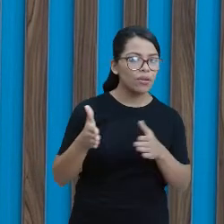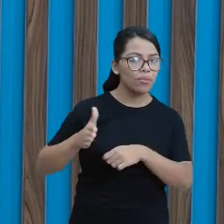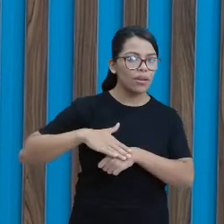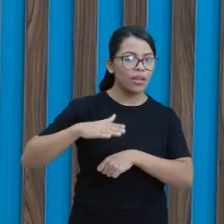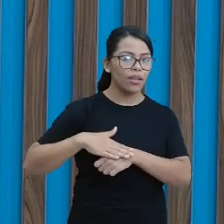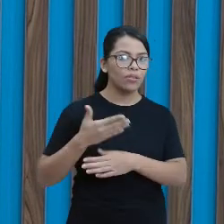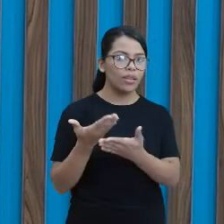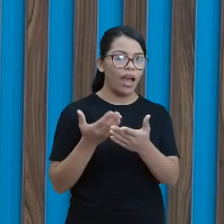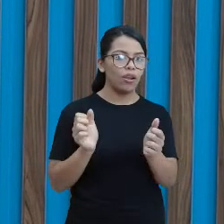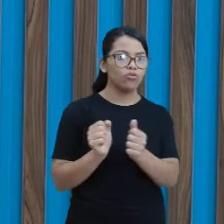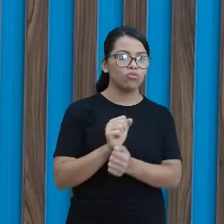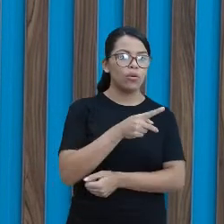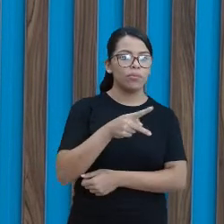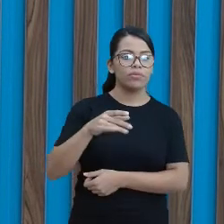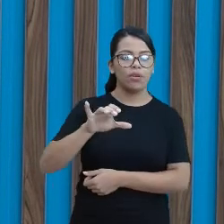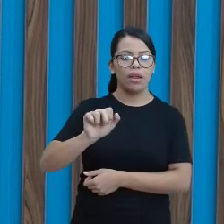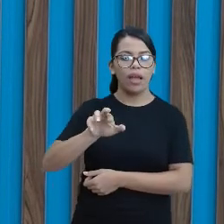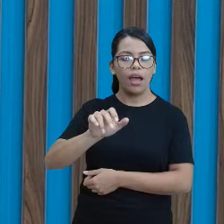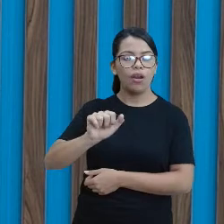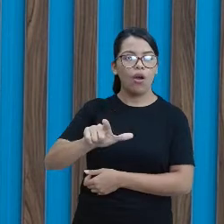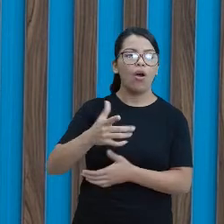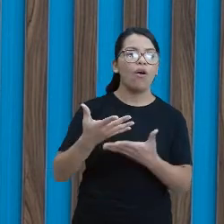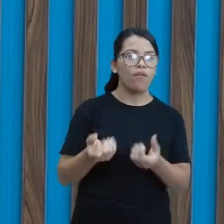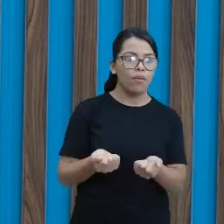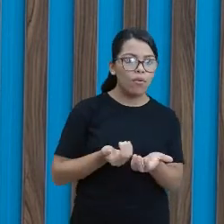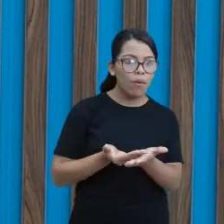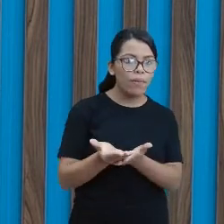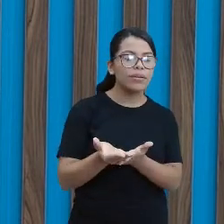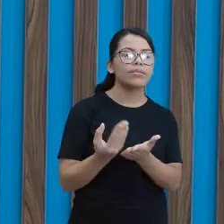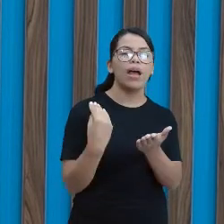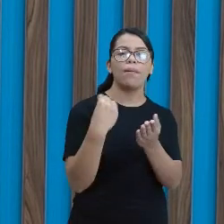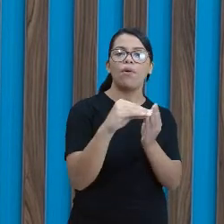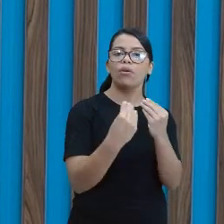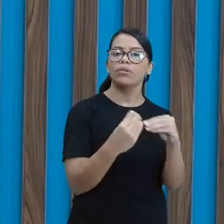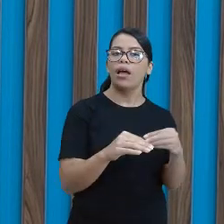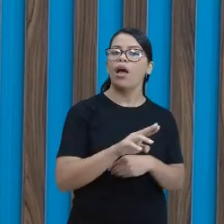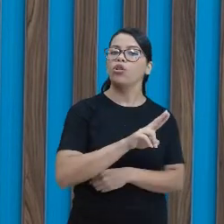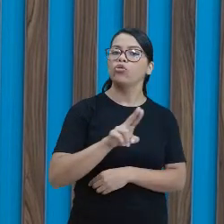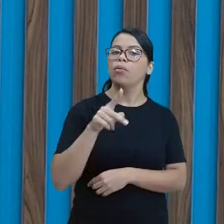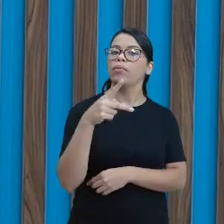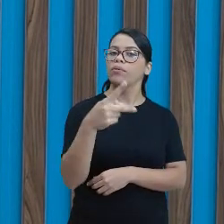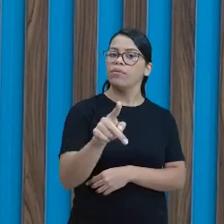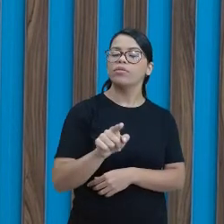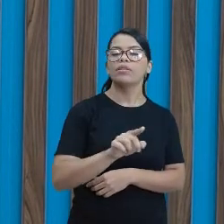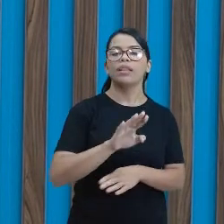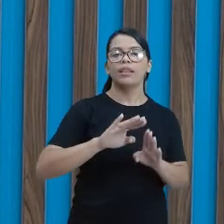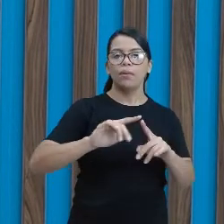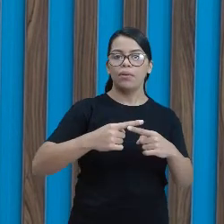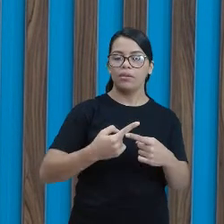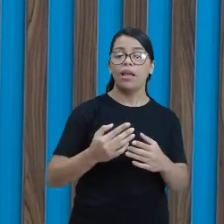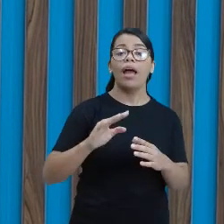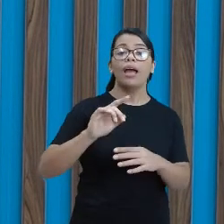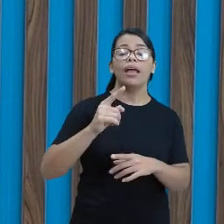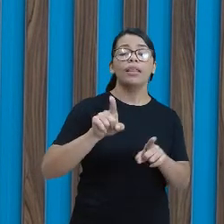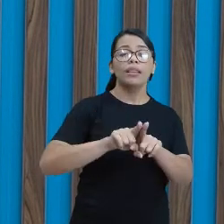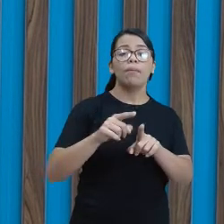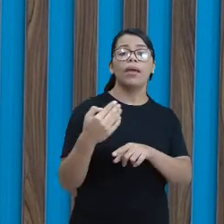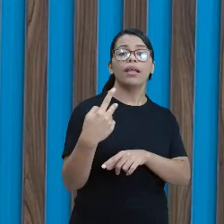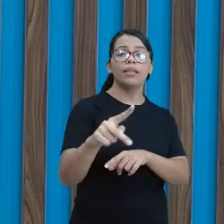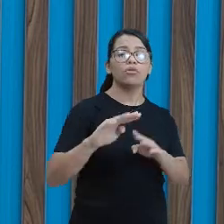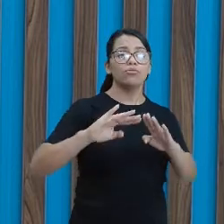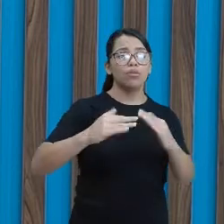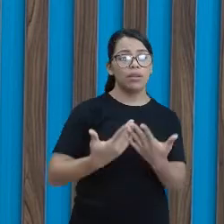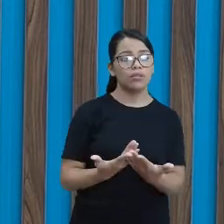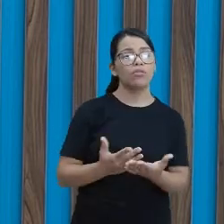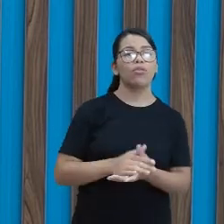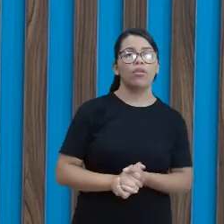aula com a professora Carol. Vamos lá? Comecem a colocar aí o nome de vocês, o nome da escola, para eu poder falar aqui e a professora também. Ok,